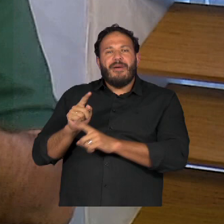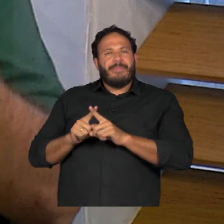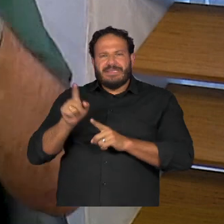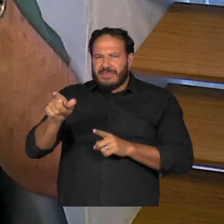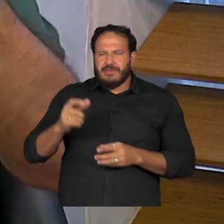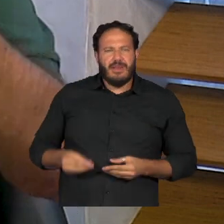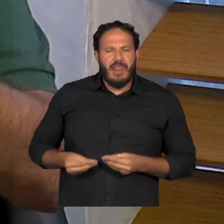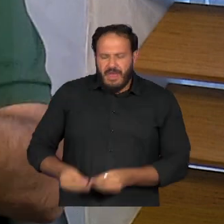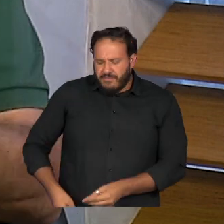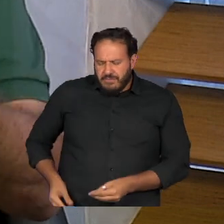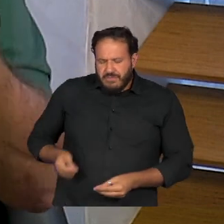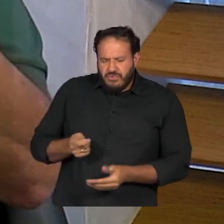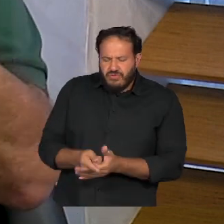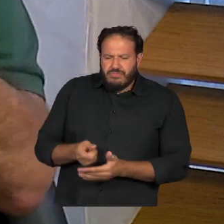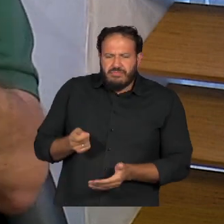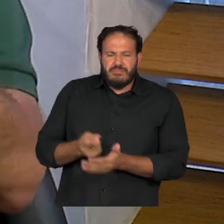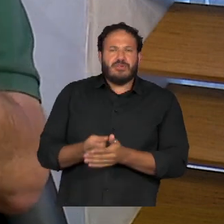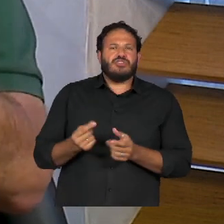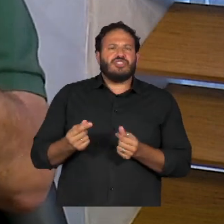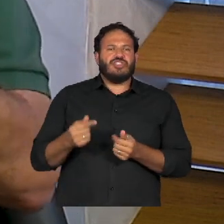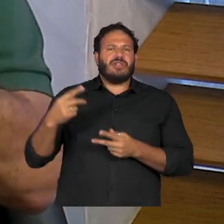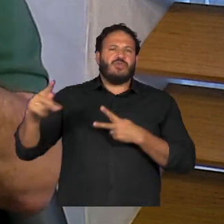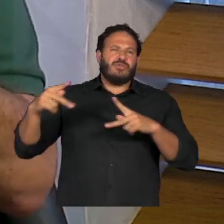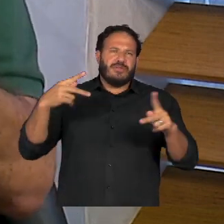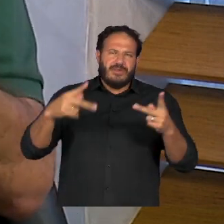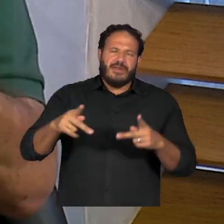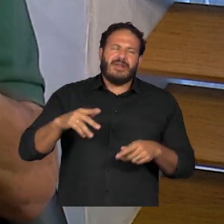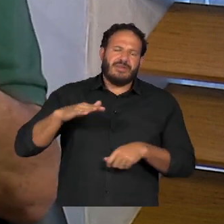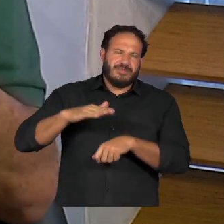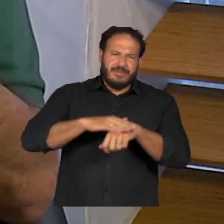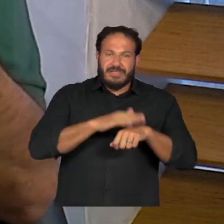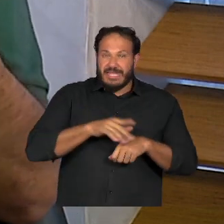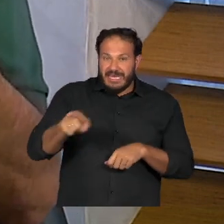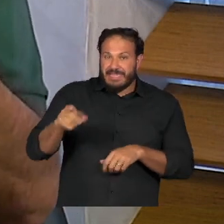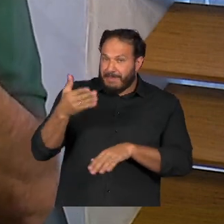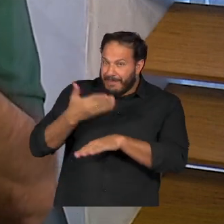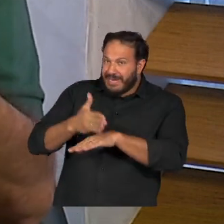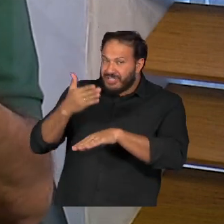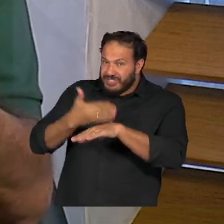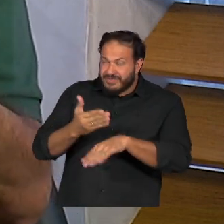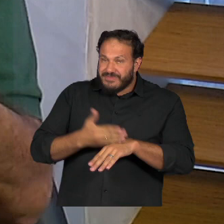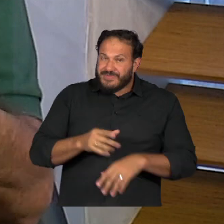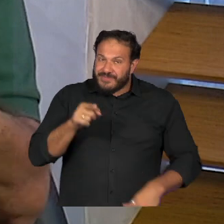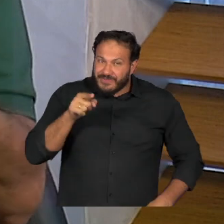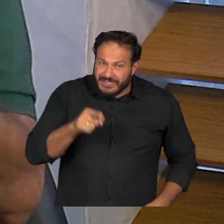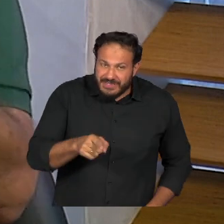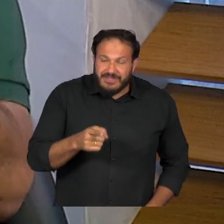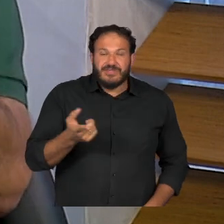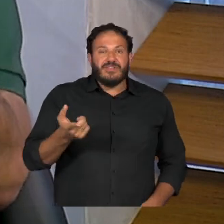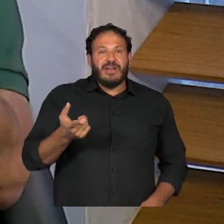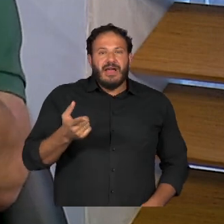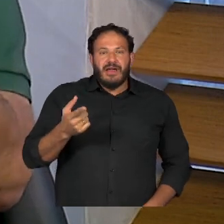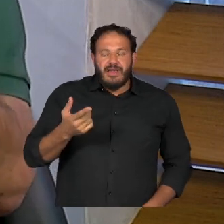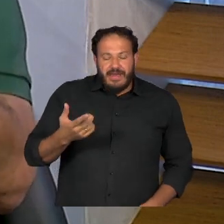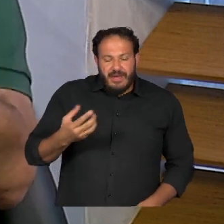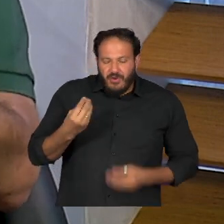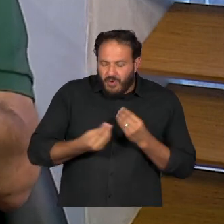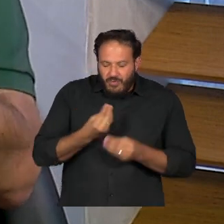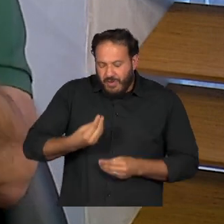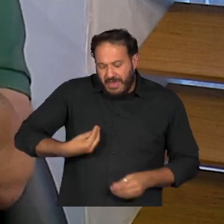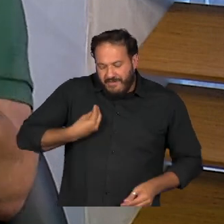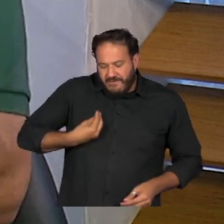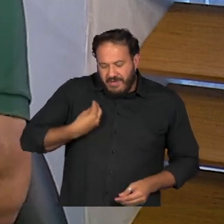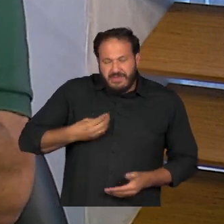seu dinheiro fazem suas compras enfim eles praticam com isso o a vida